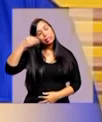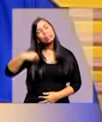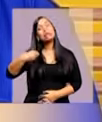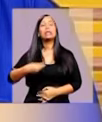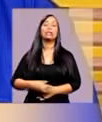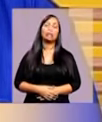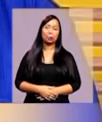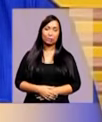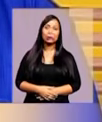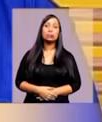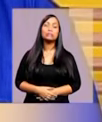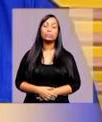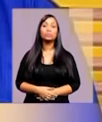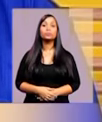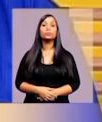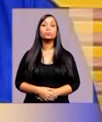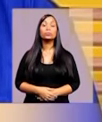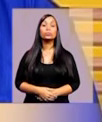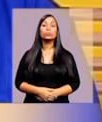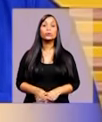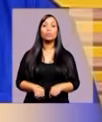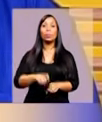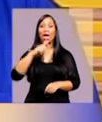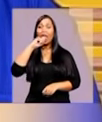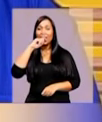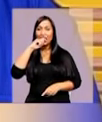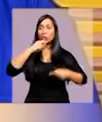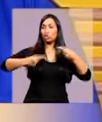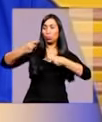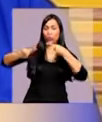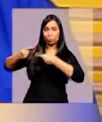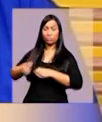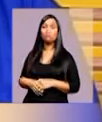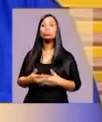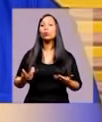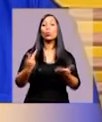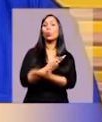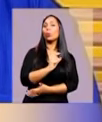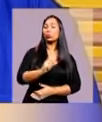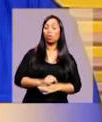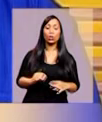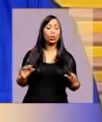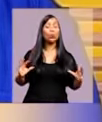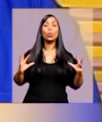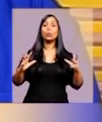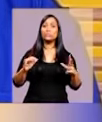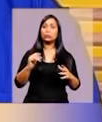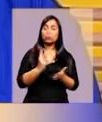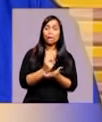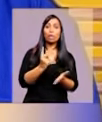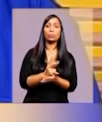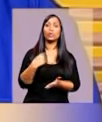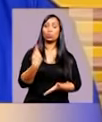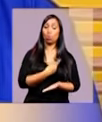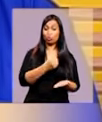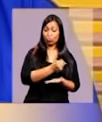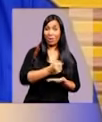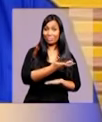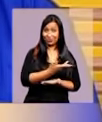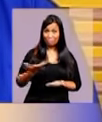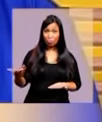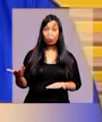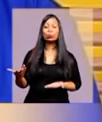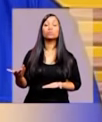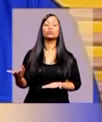preguiça, procrastinação e inconsequência, inveja e competitividade. O que acontece? Todas as vezes que a gente age com base